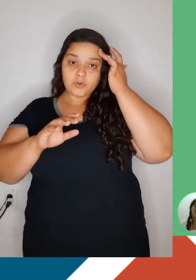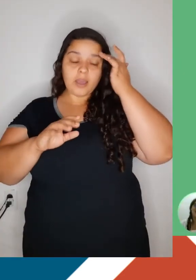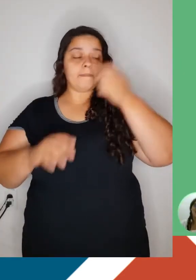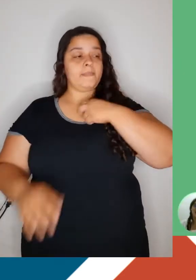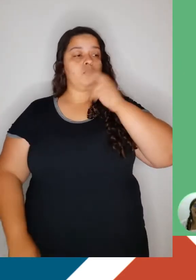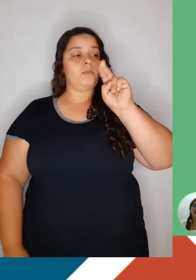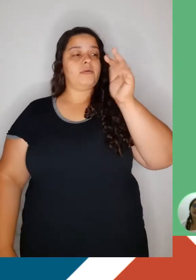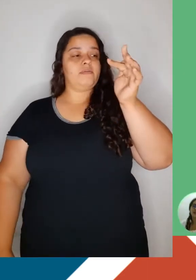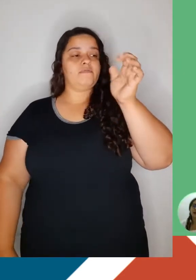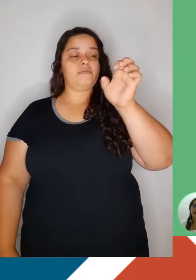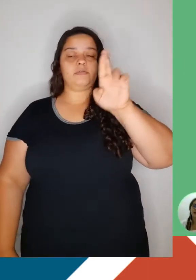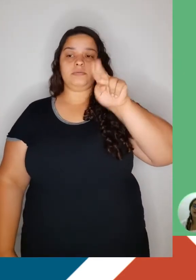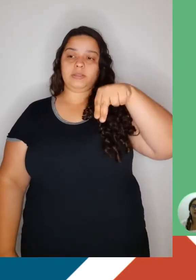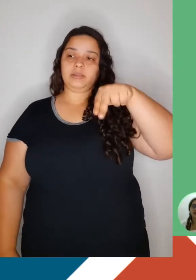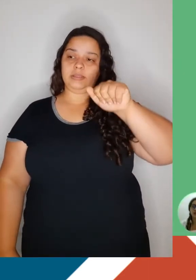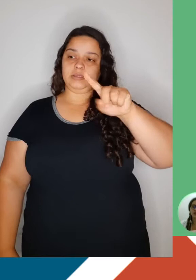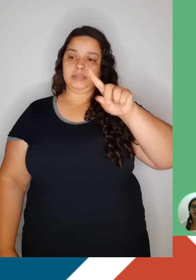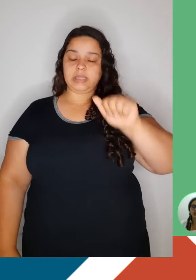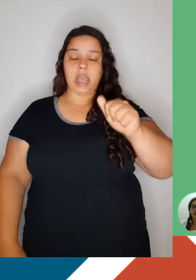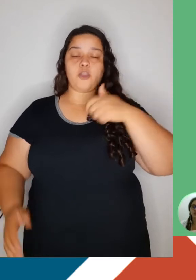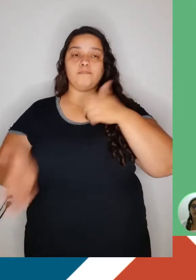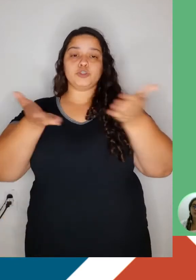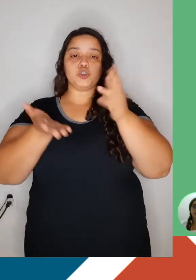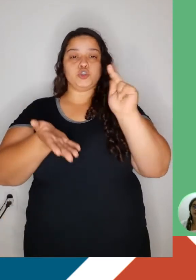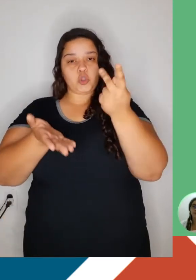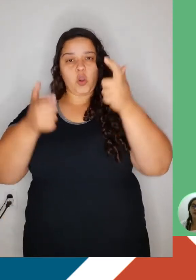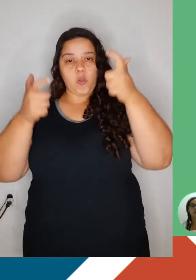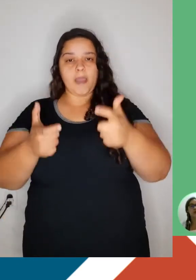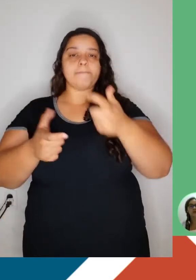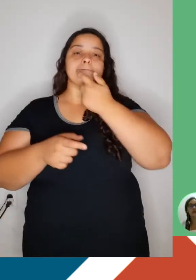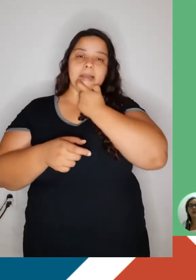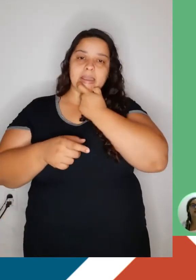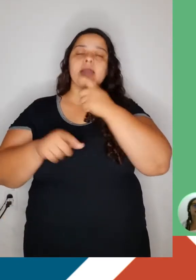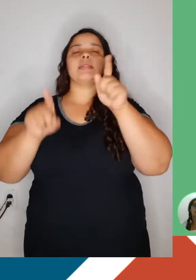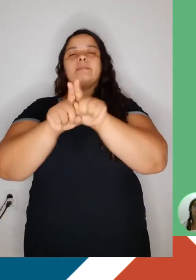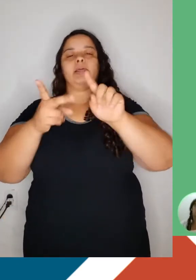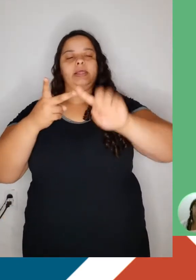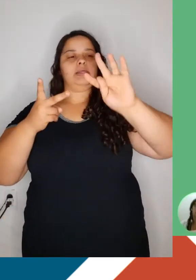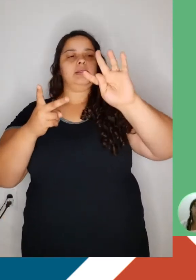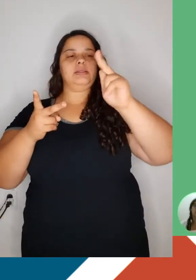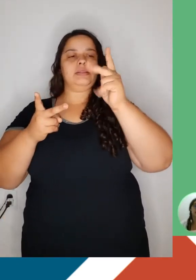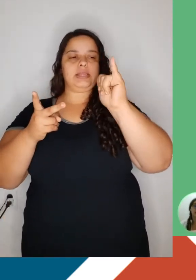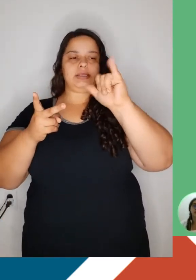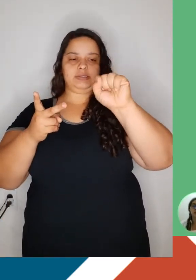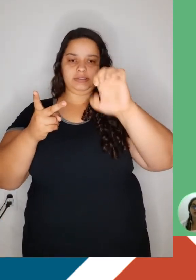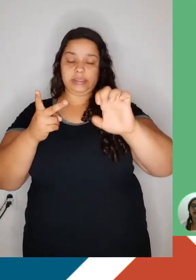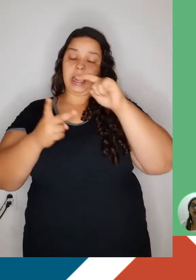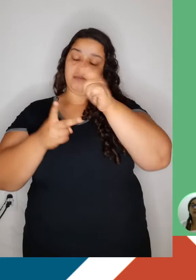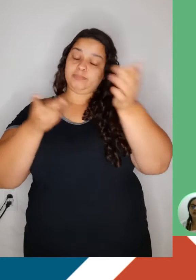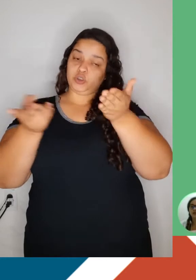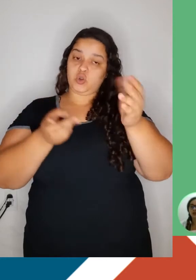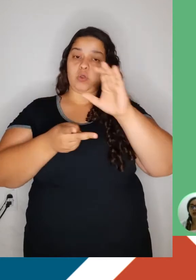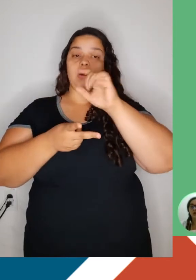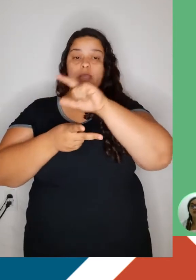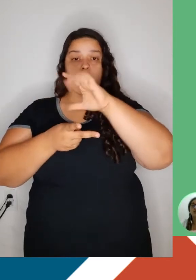Oi, pessoal. Eu sou Fernanda Barbosa, sou mediadora de História no Polo da Penha. E hoje eu e a Thaís Monteiro, mediadora no Polo de